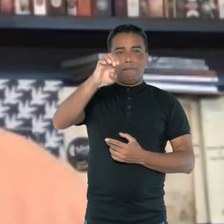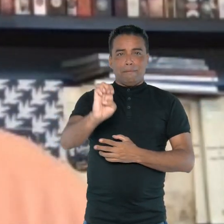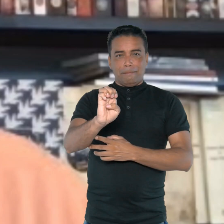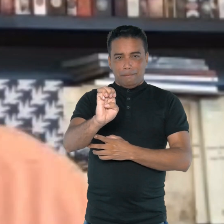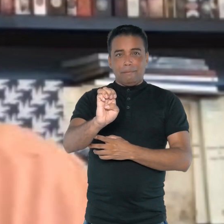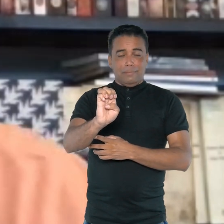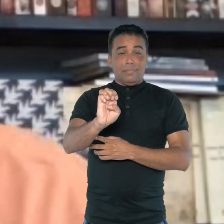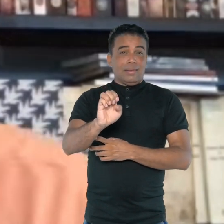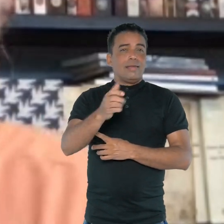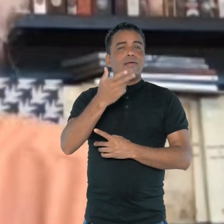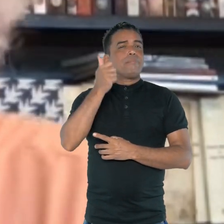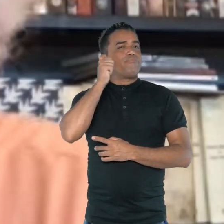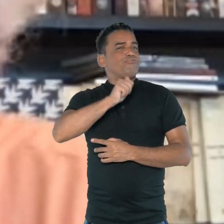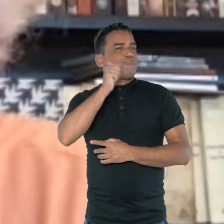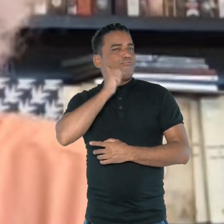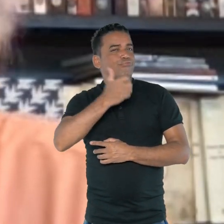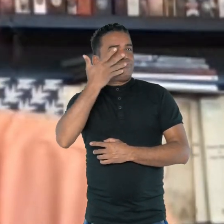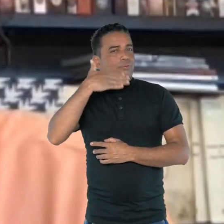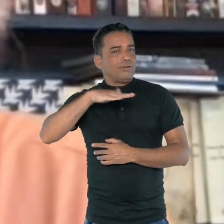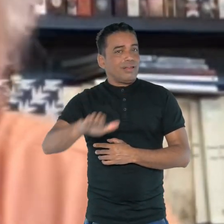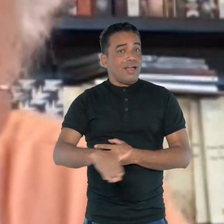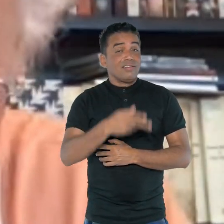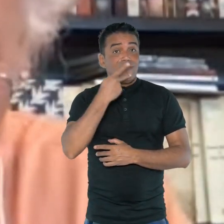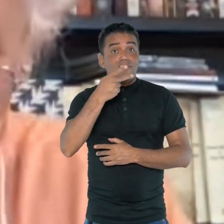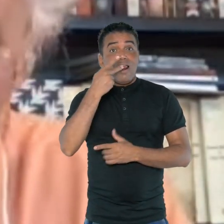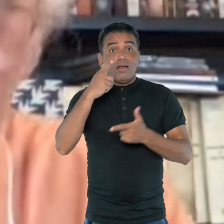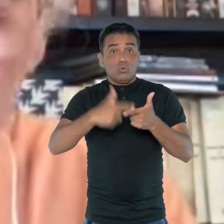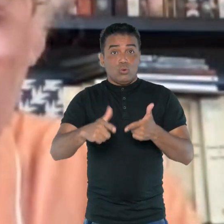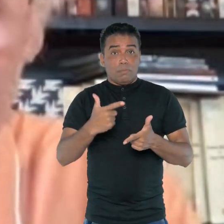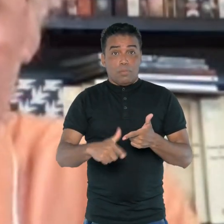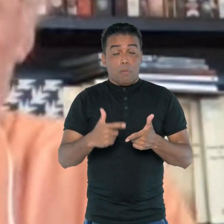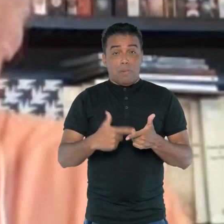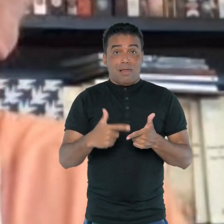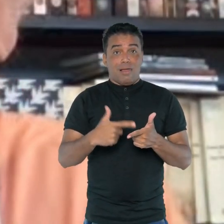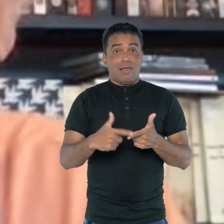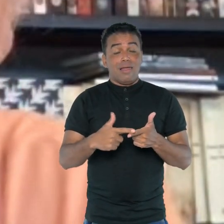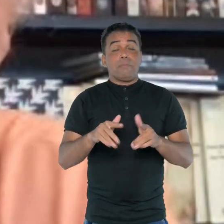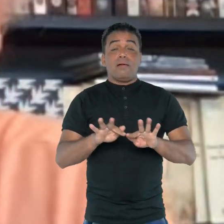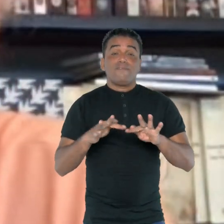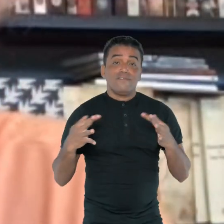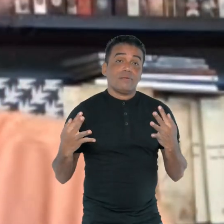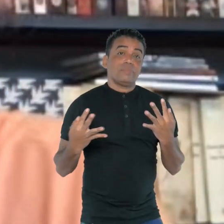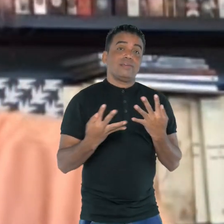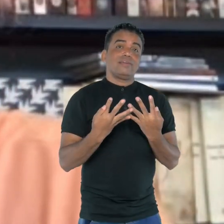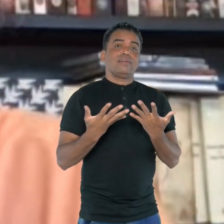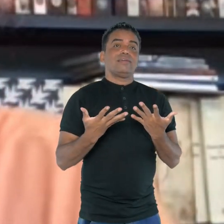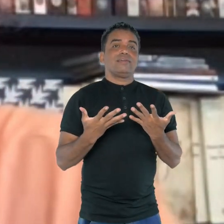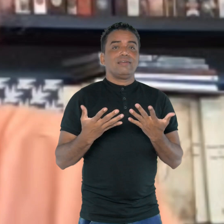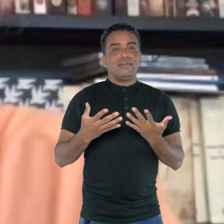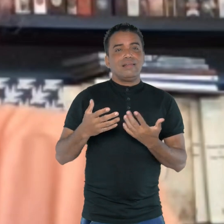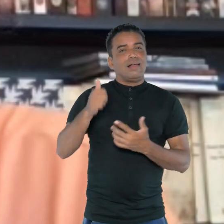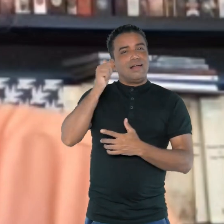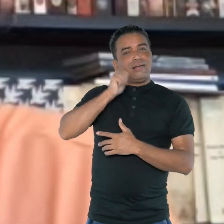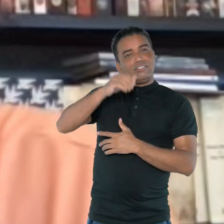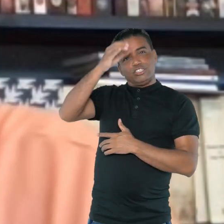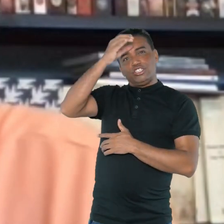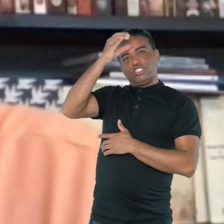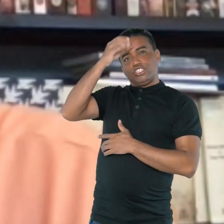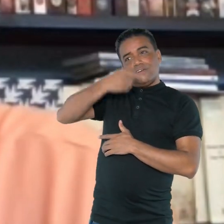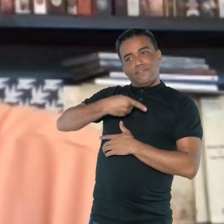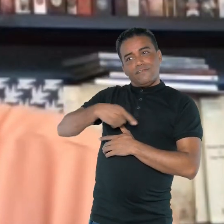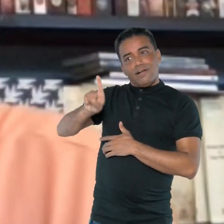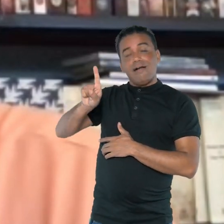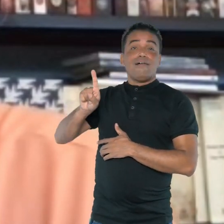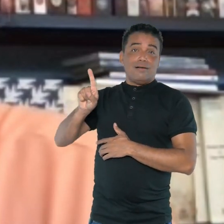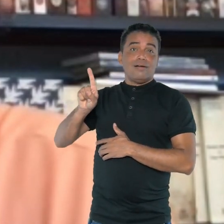criança, falando de um problema, falando da família, né? Vai com a tia numa